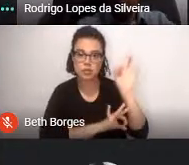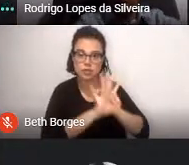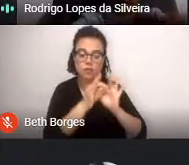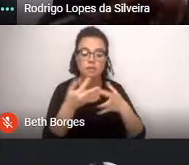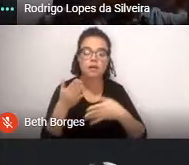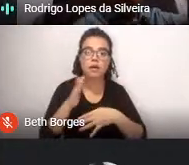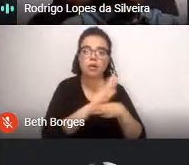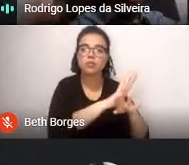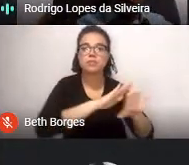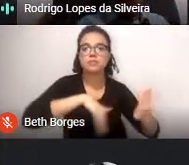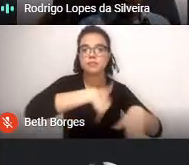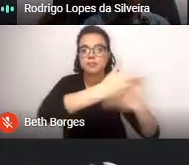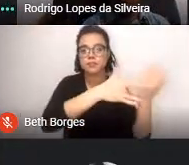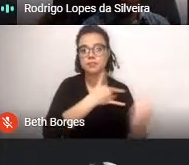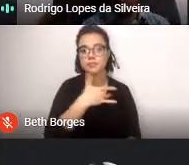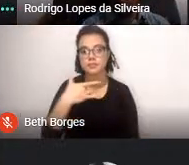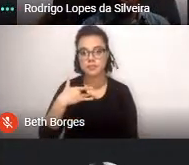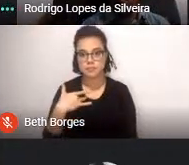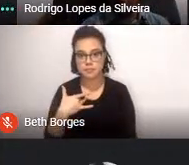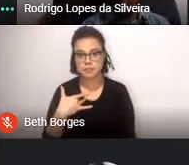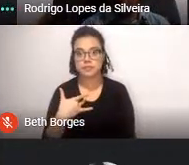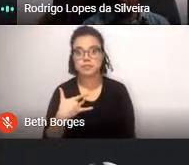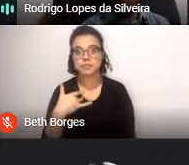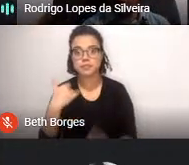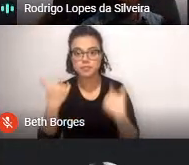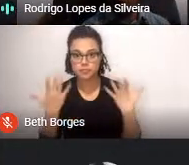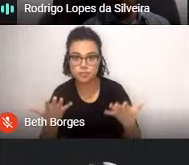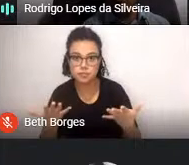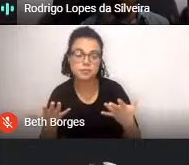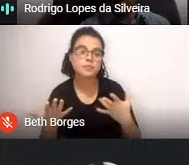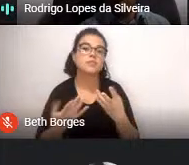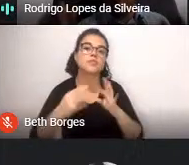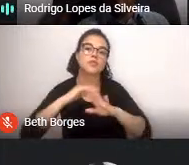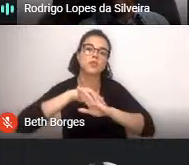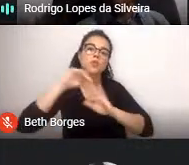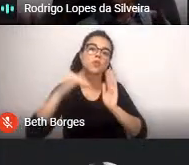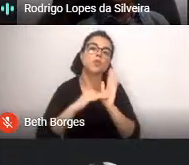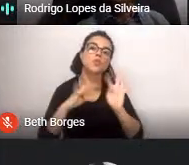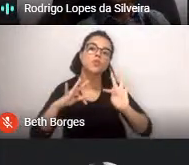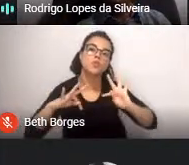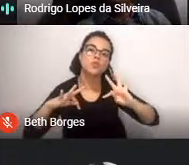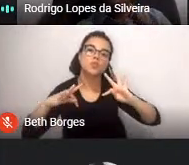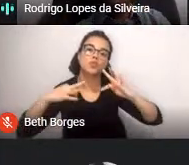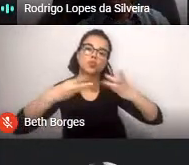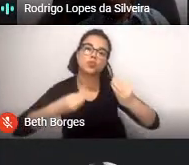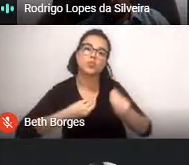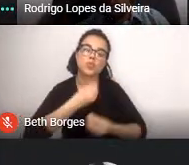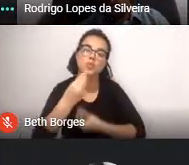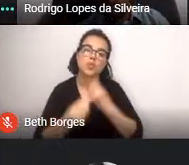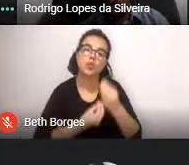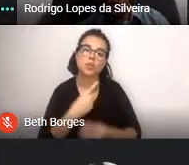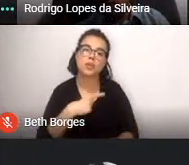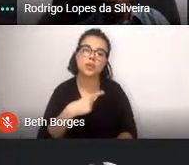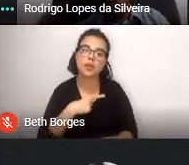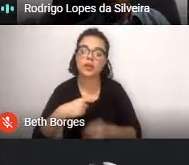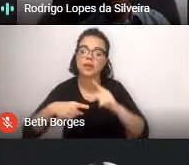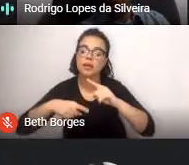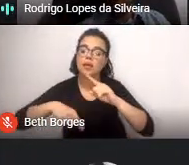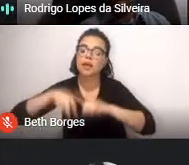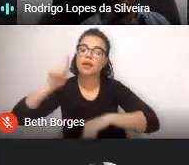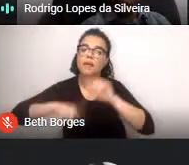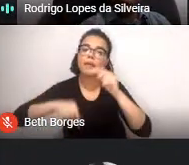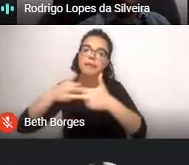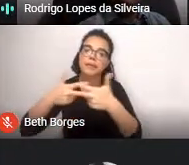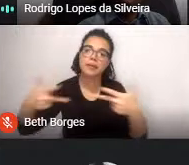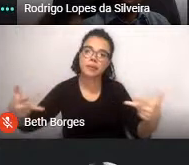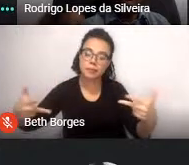interessante. E tudo isso sendo monitorado pelo biofeedback, onde também nós